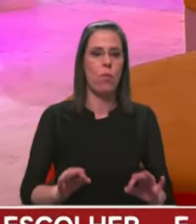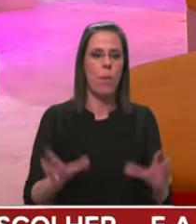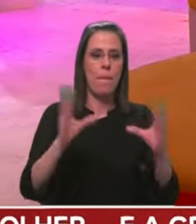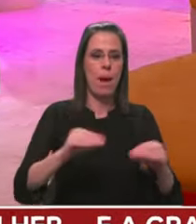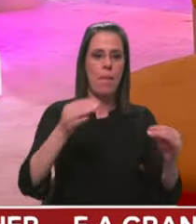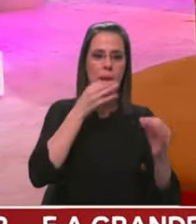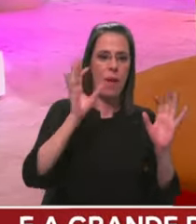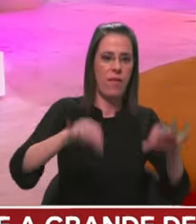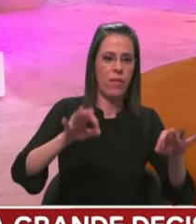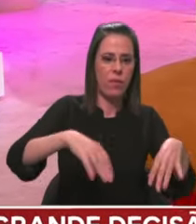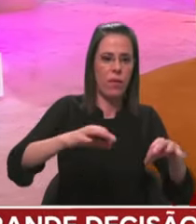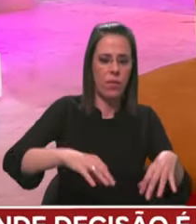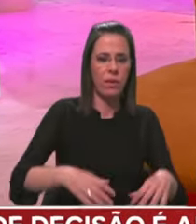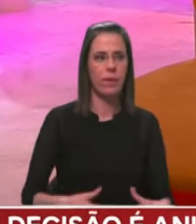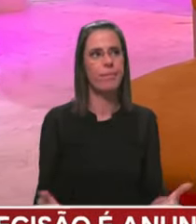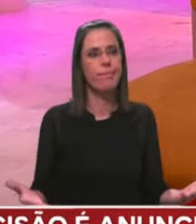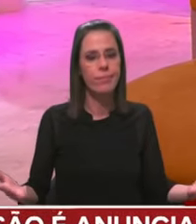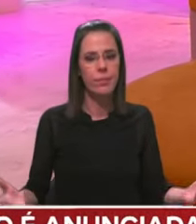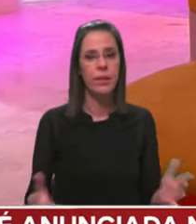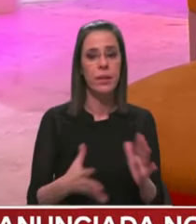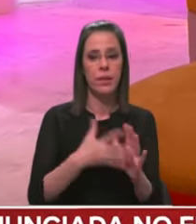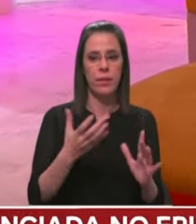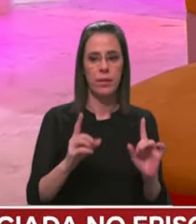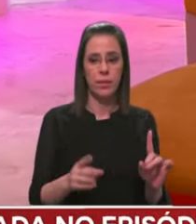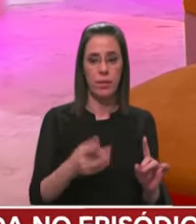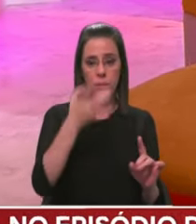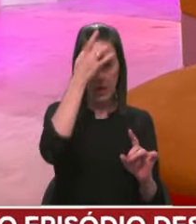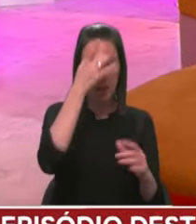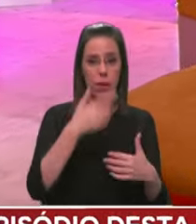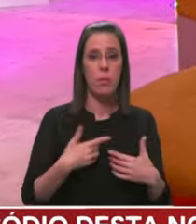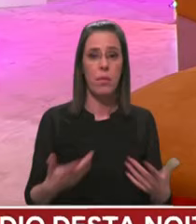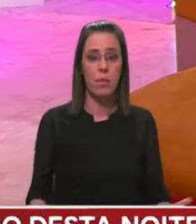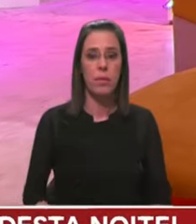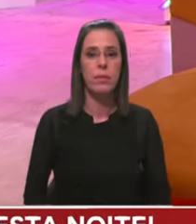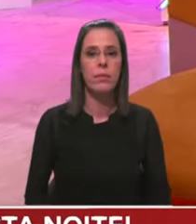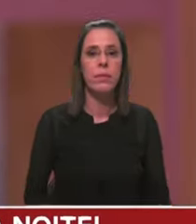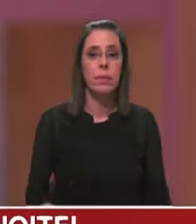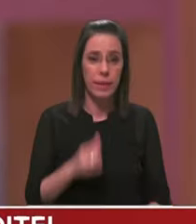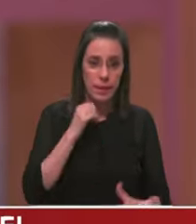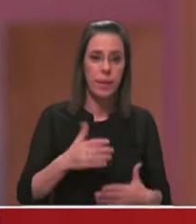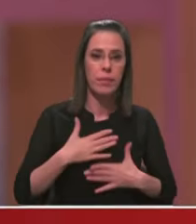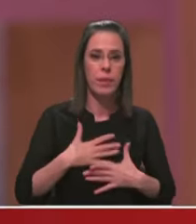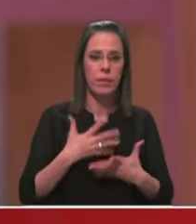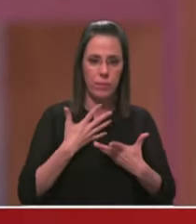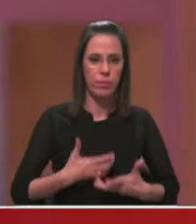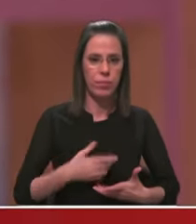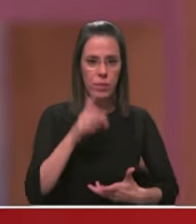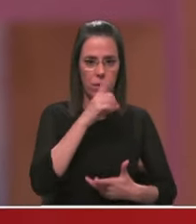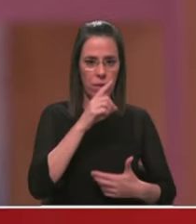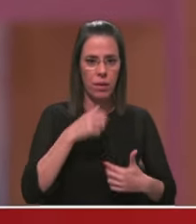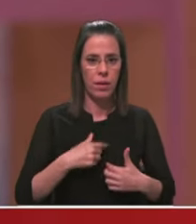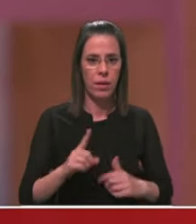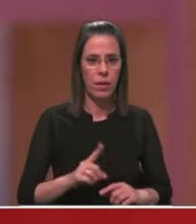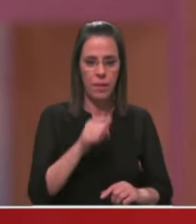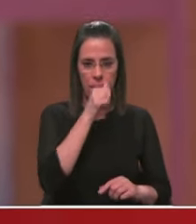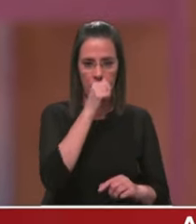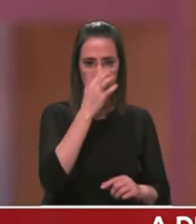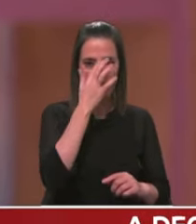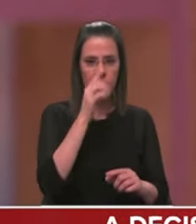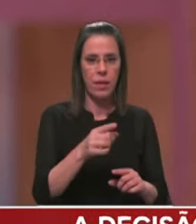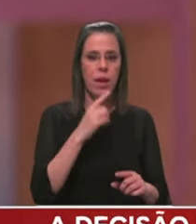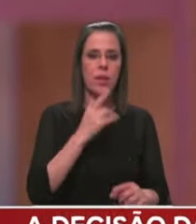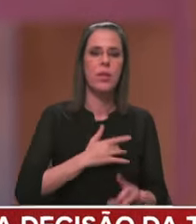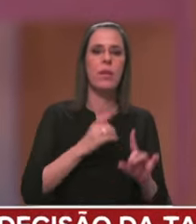aqui, e assim fica complicado. Posso dar a minha opinião? Dá-me licença, não vai ficar aborrecida comigo? Acho que